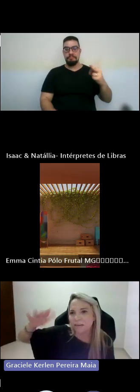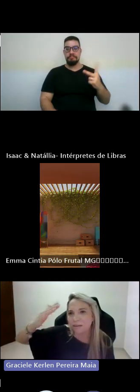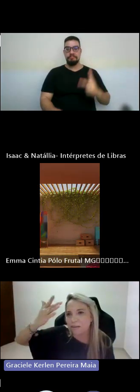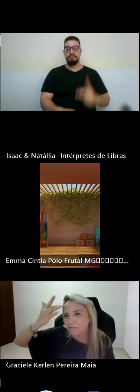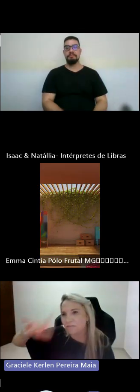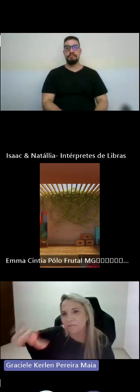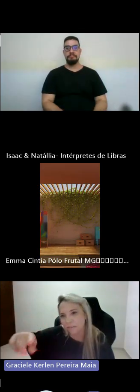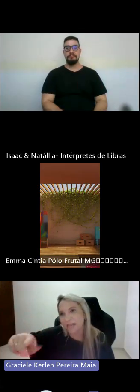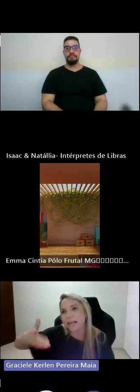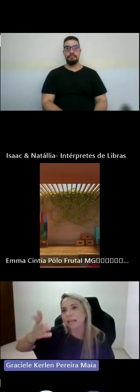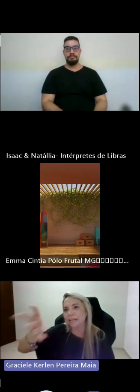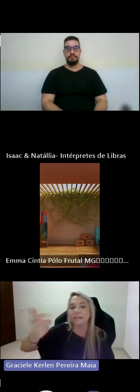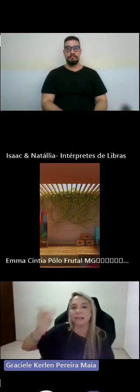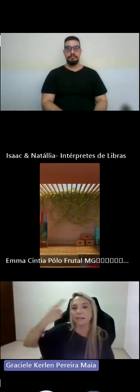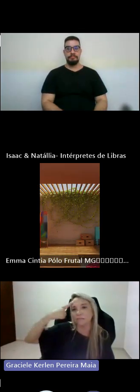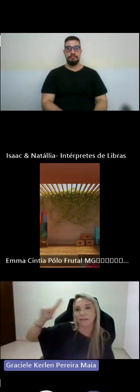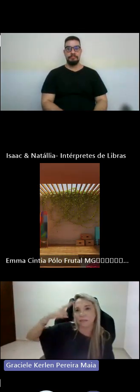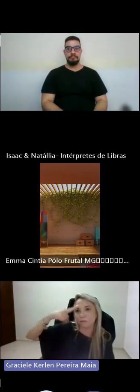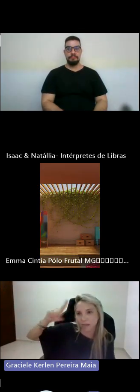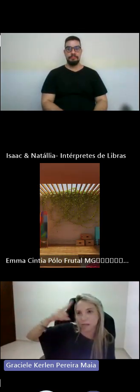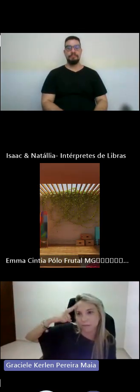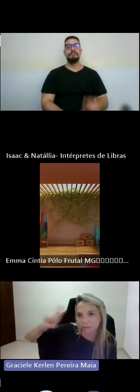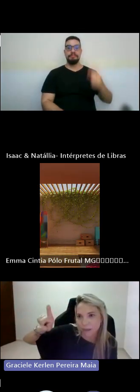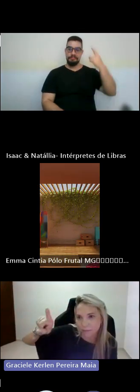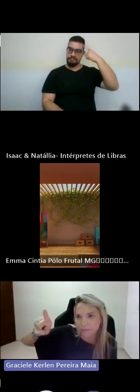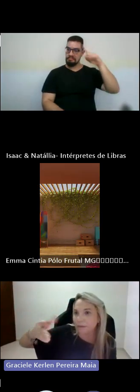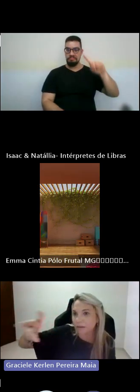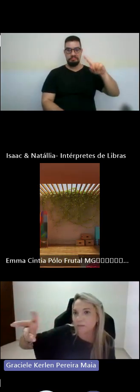sei, né? Lá tem, né? Eles fazem não